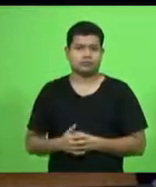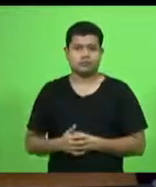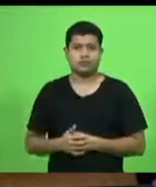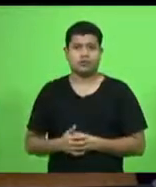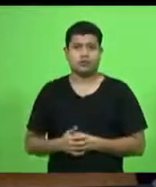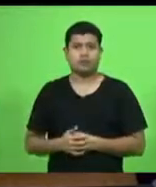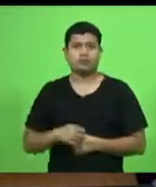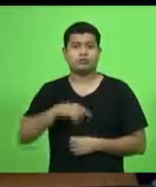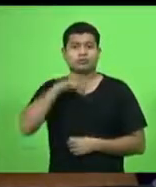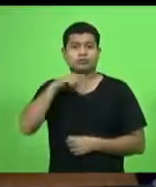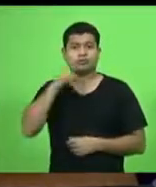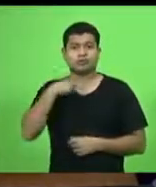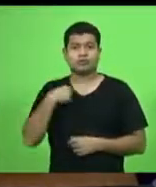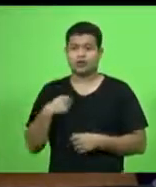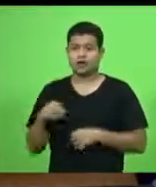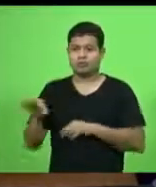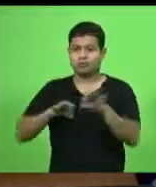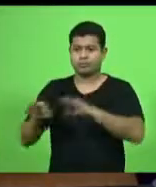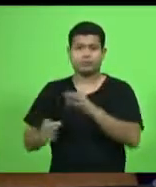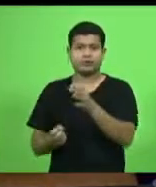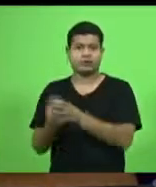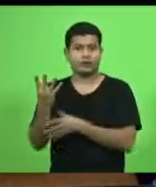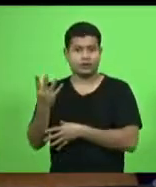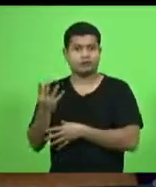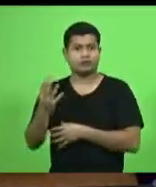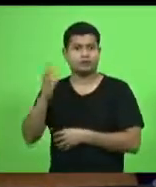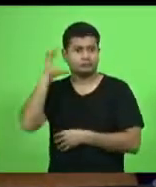conseguimos construir uma rádio FM.